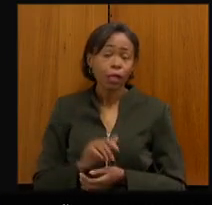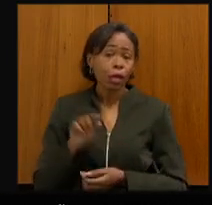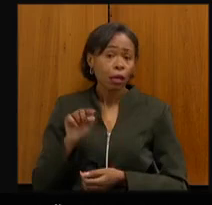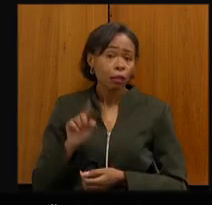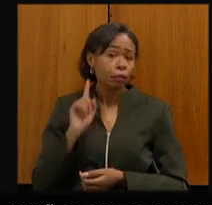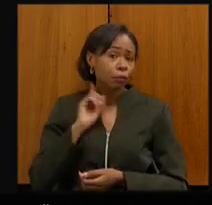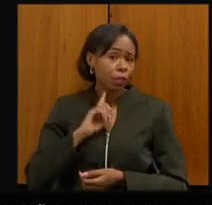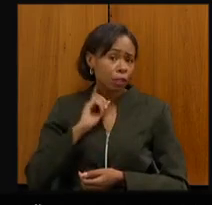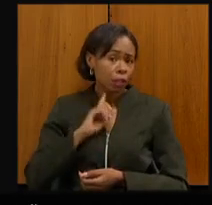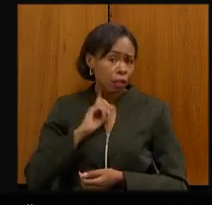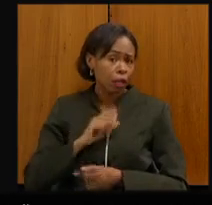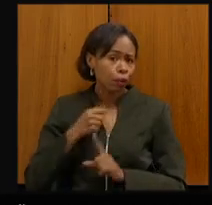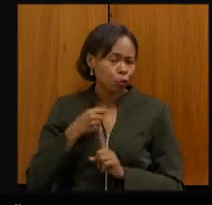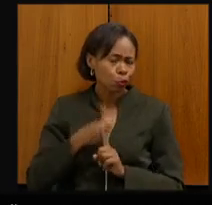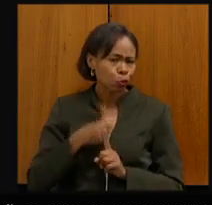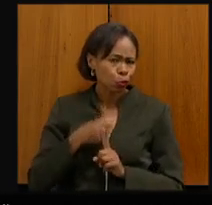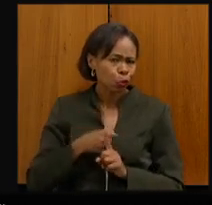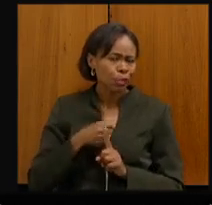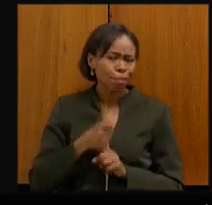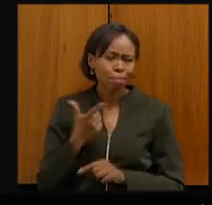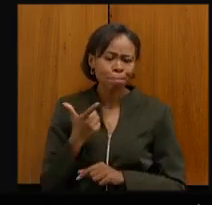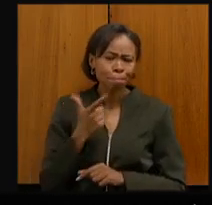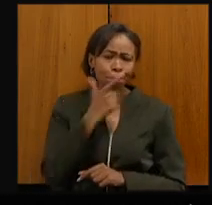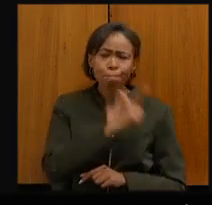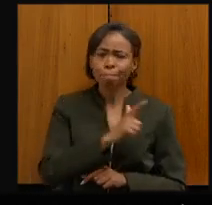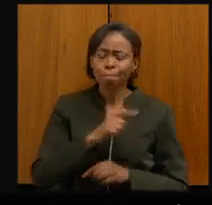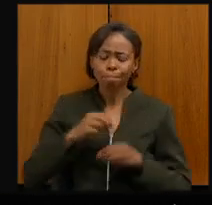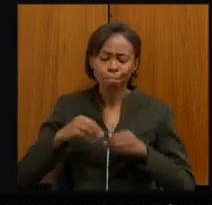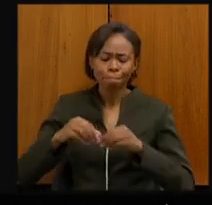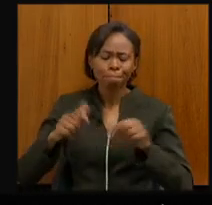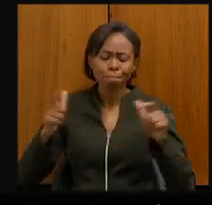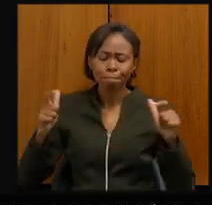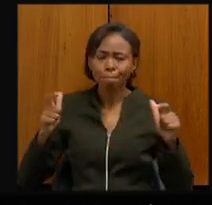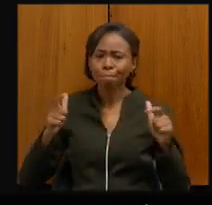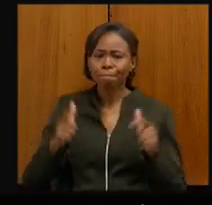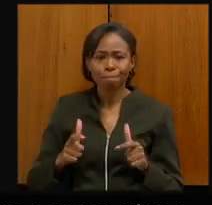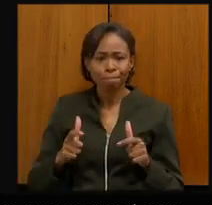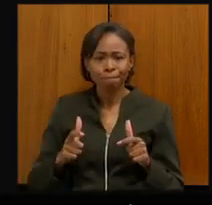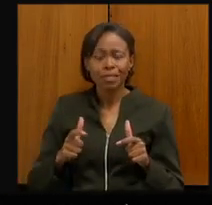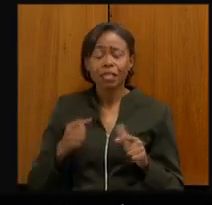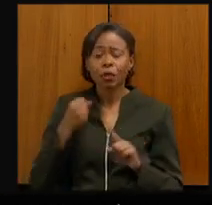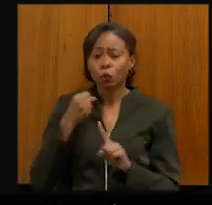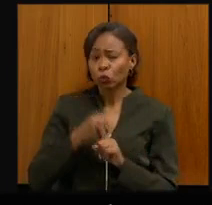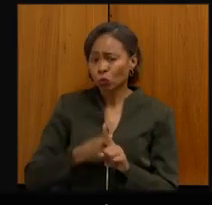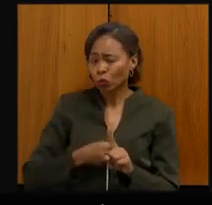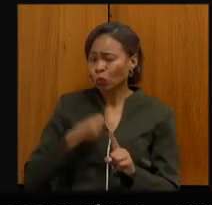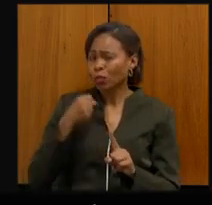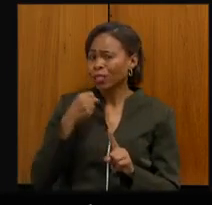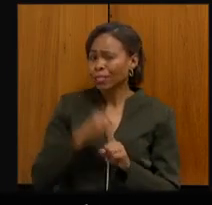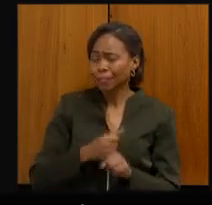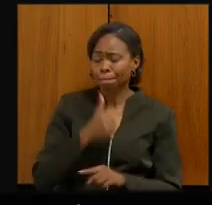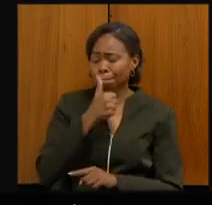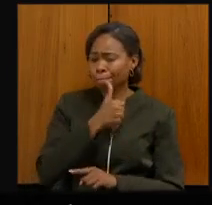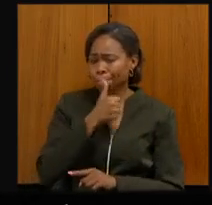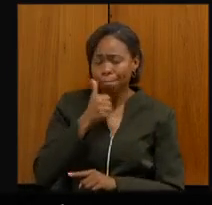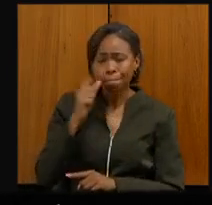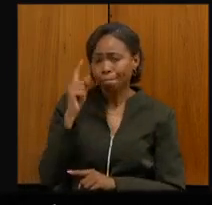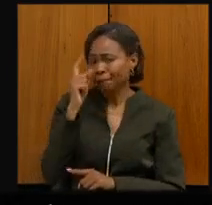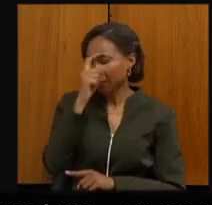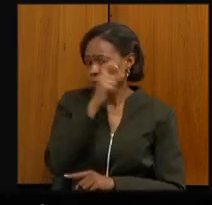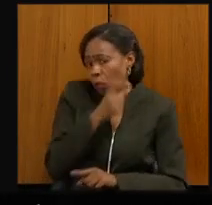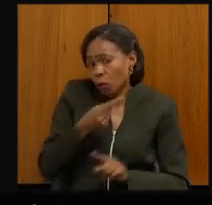luta territorial ela é muito árdua porque ela não tem no seu respaldo diante do governo